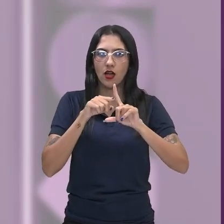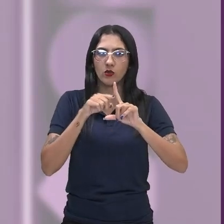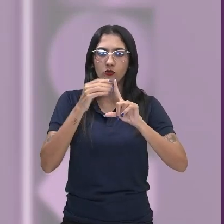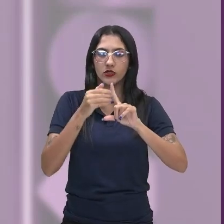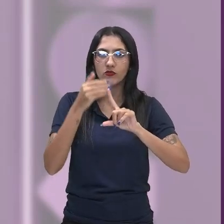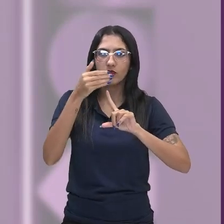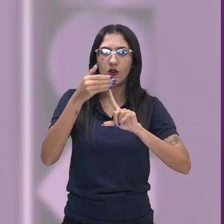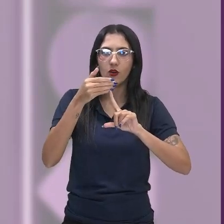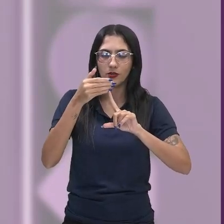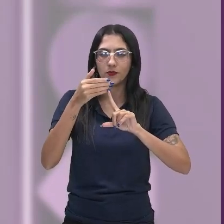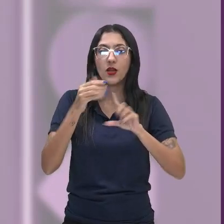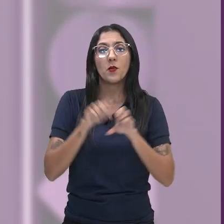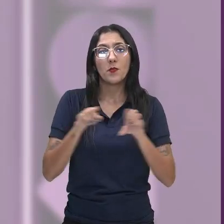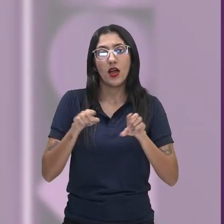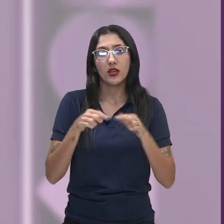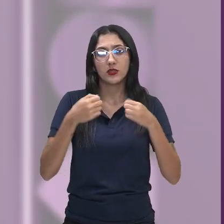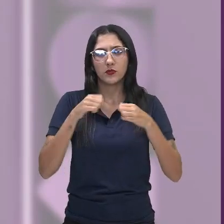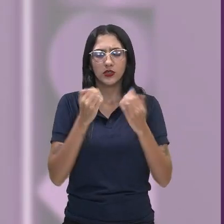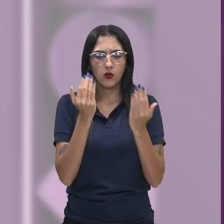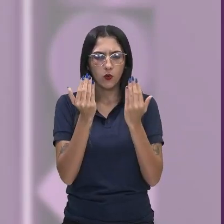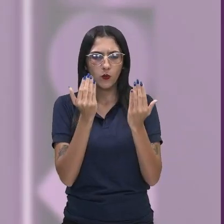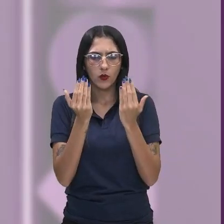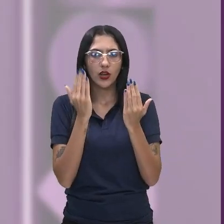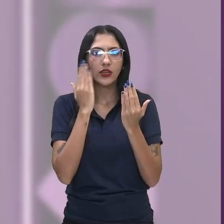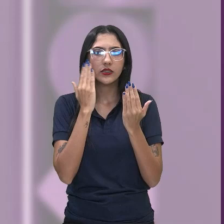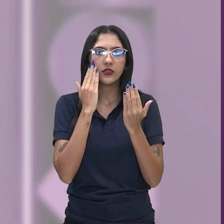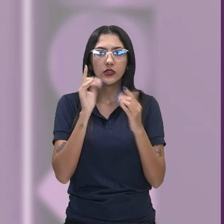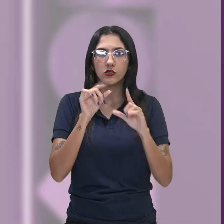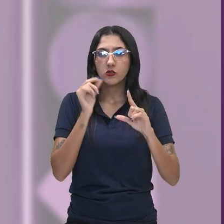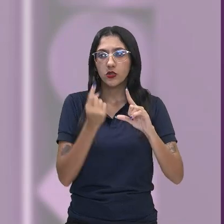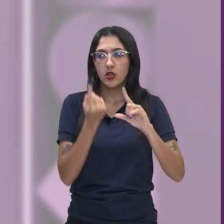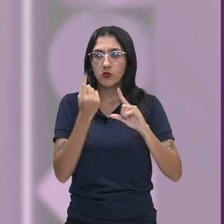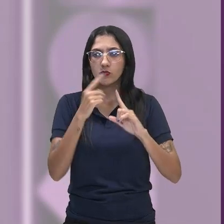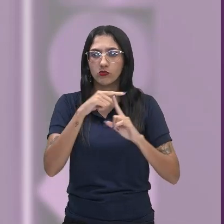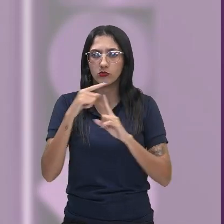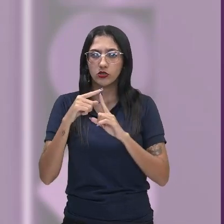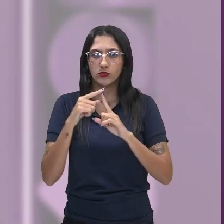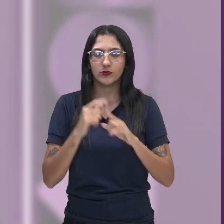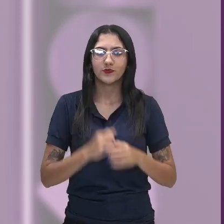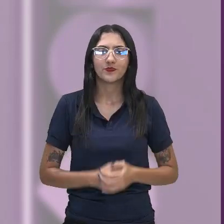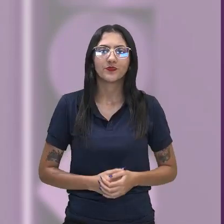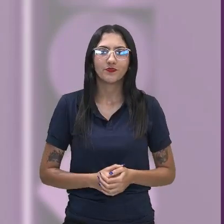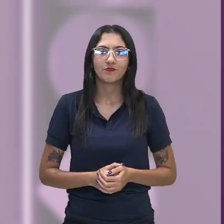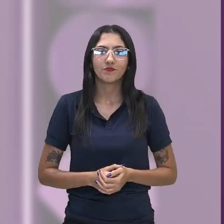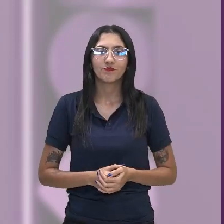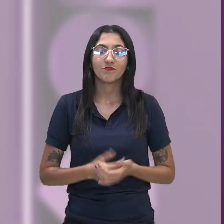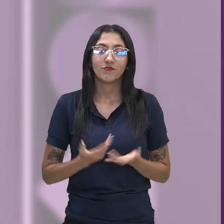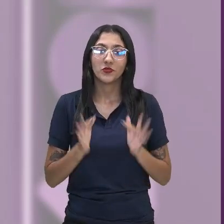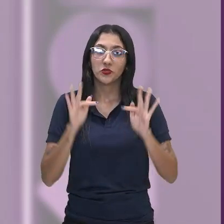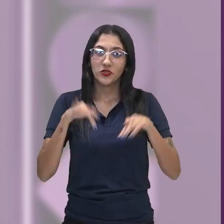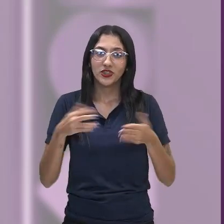ele, mas para isso você precisa adotar antes um ângulo externo. Então, aqui termina,